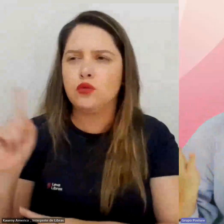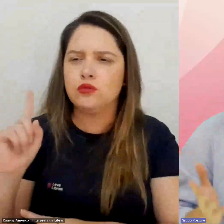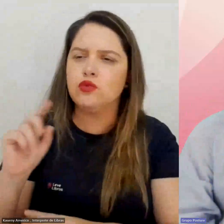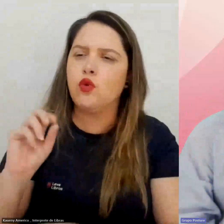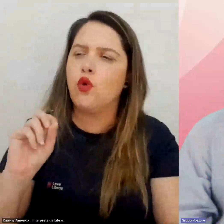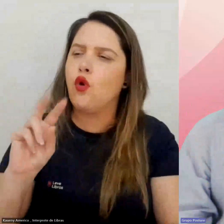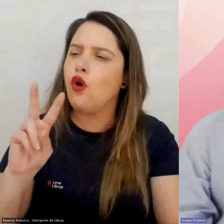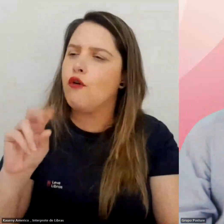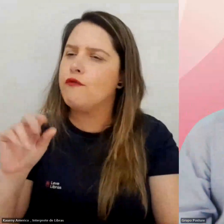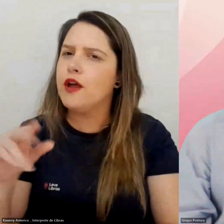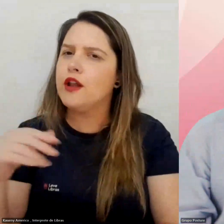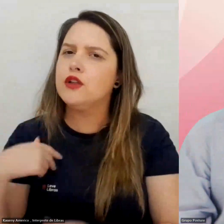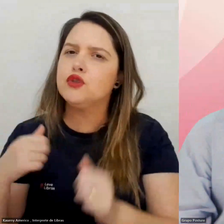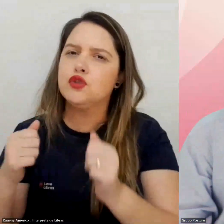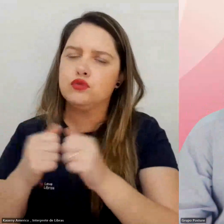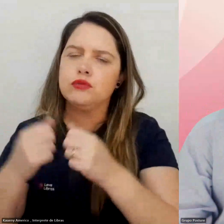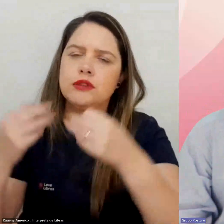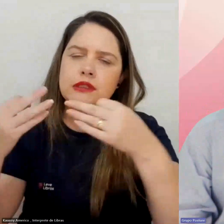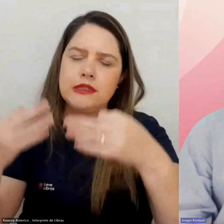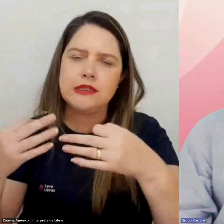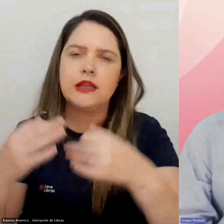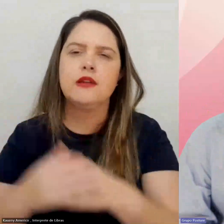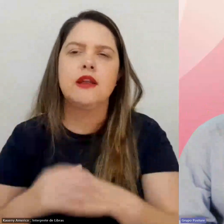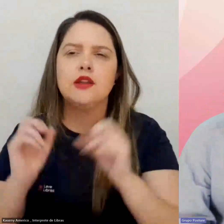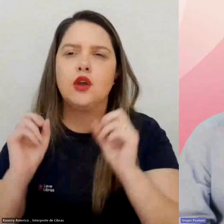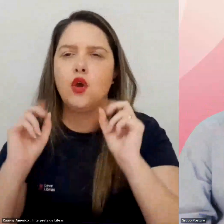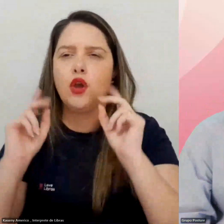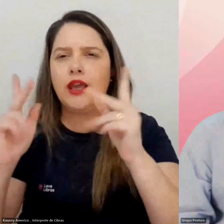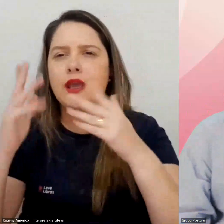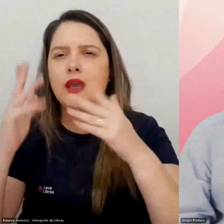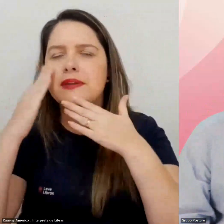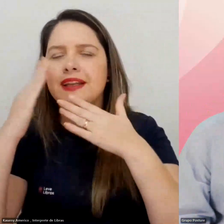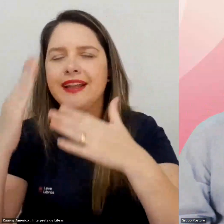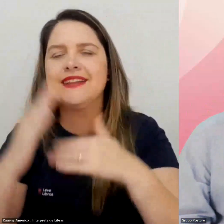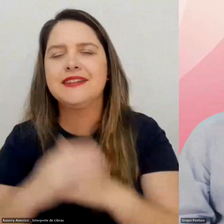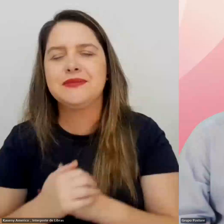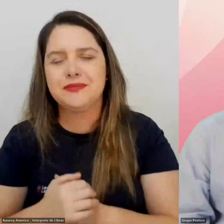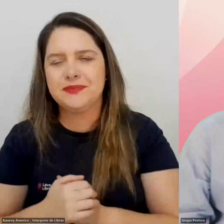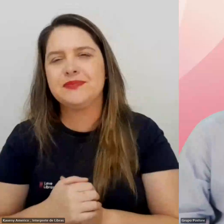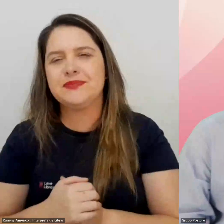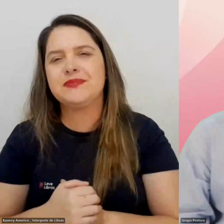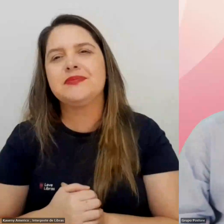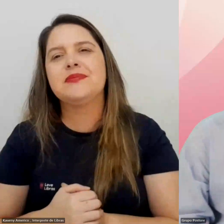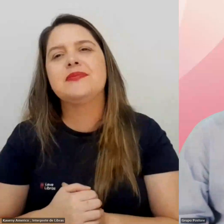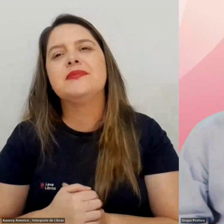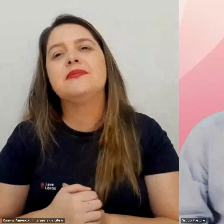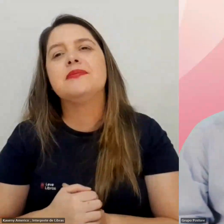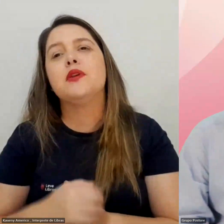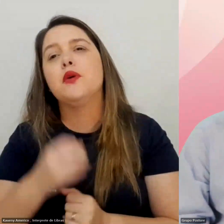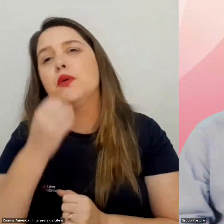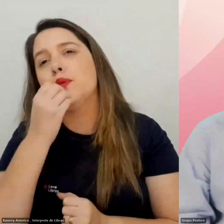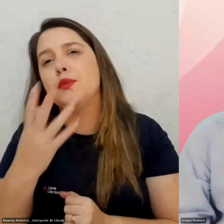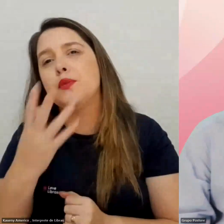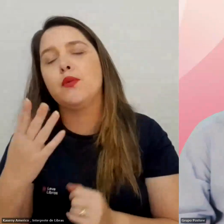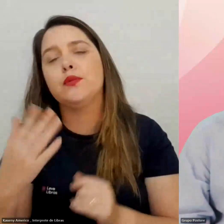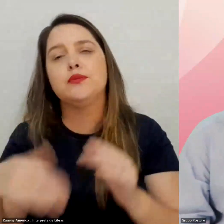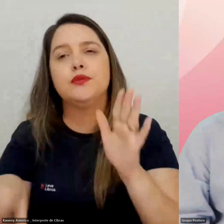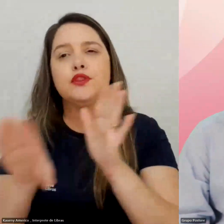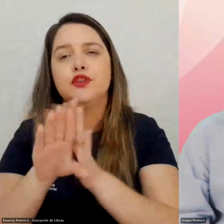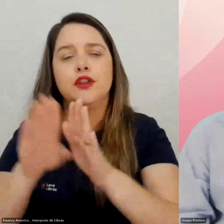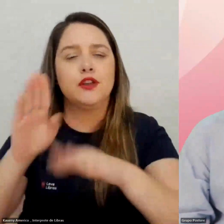não necessária. Ok, obrigada, doutor. Imagina. Bom, nós chegamos aí no horário final